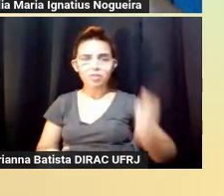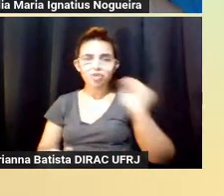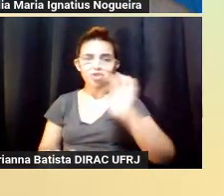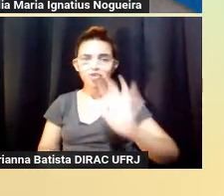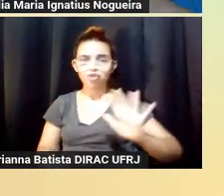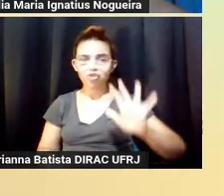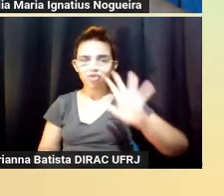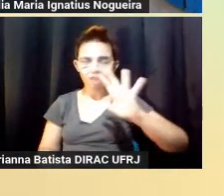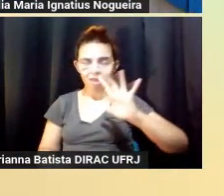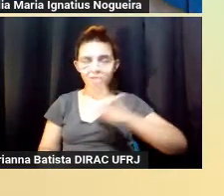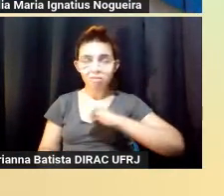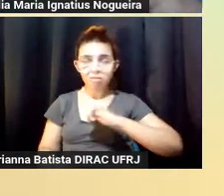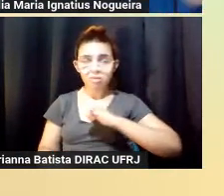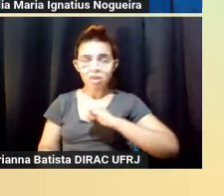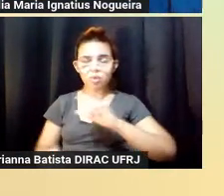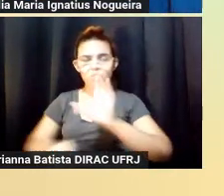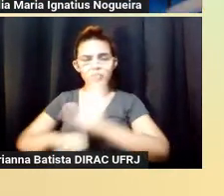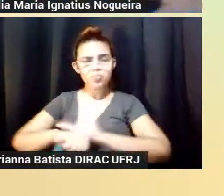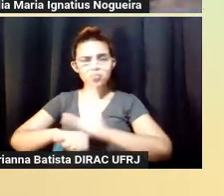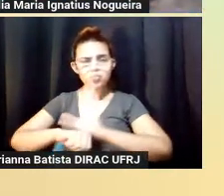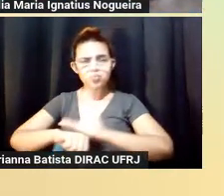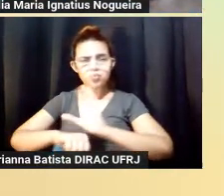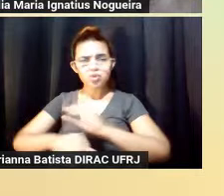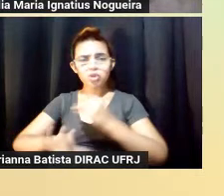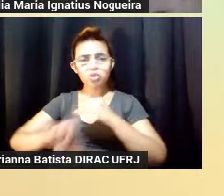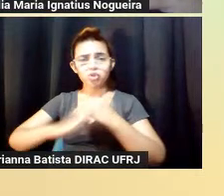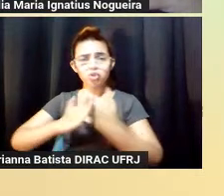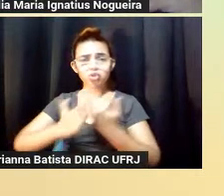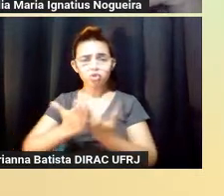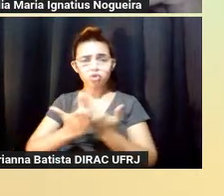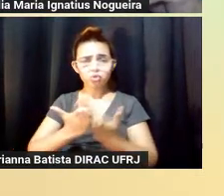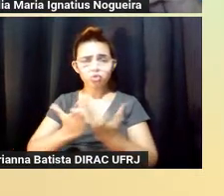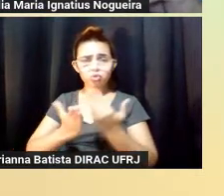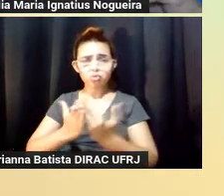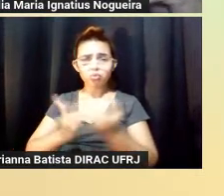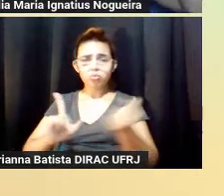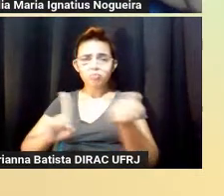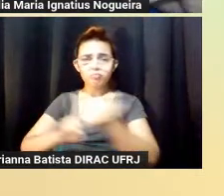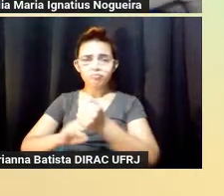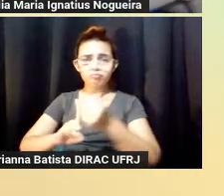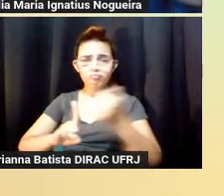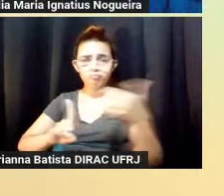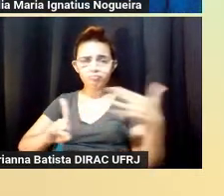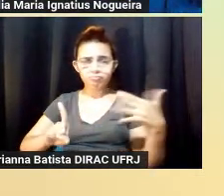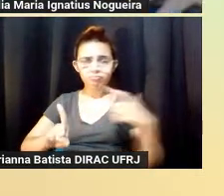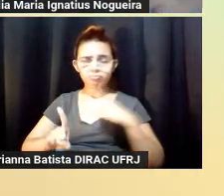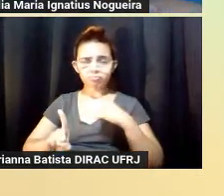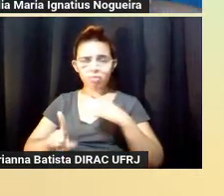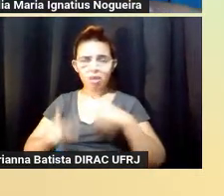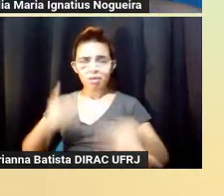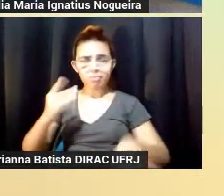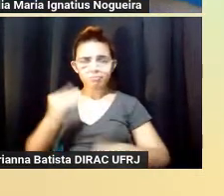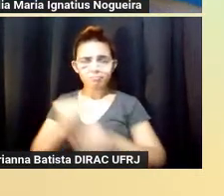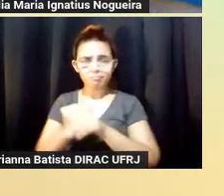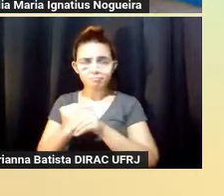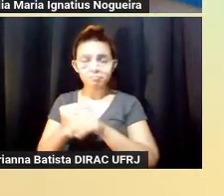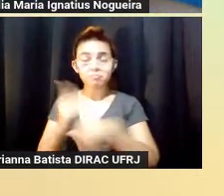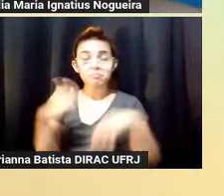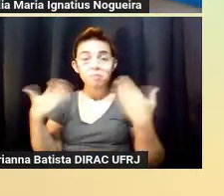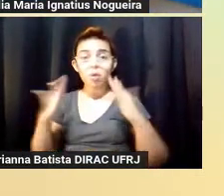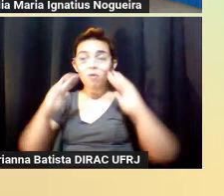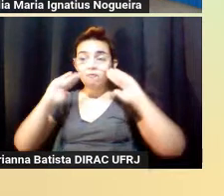estudos adicionais, que era uma especialização. E fiz essa especialização na área de